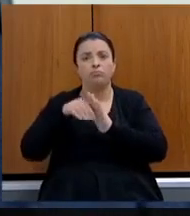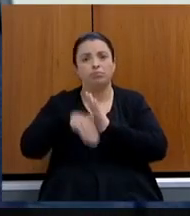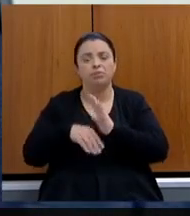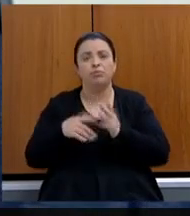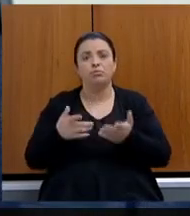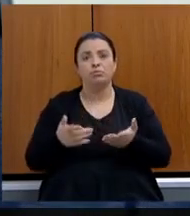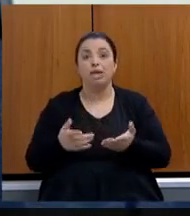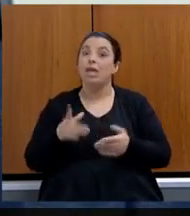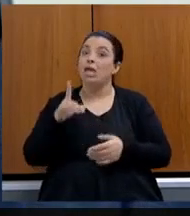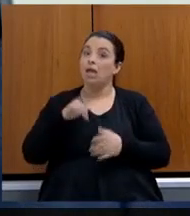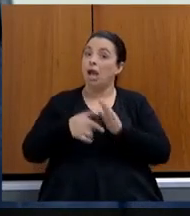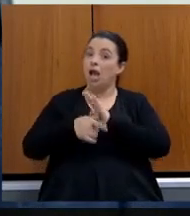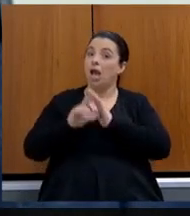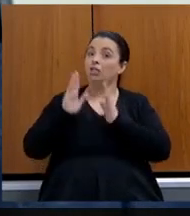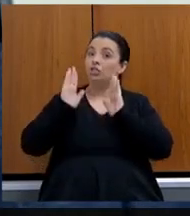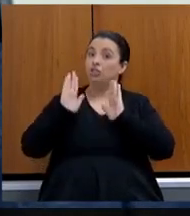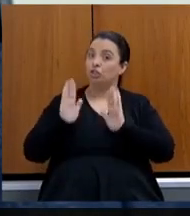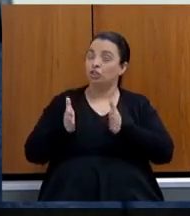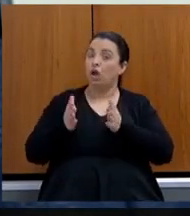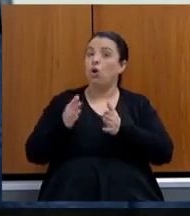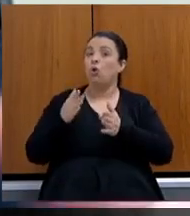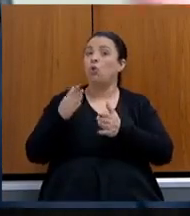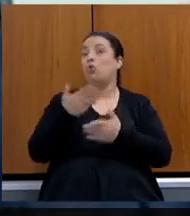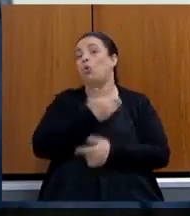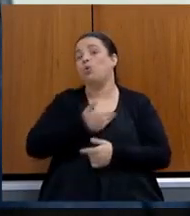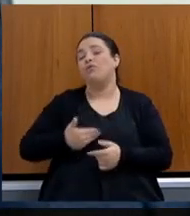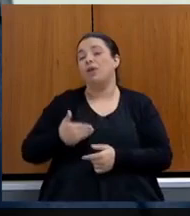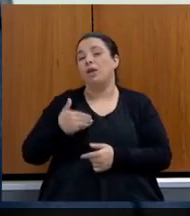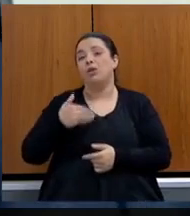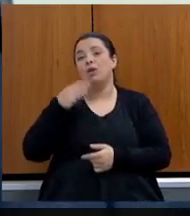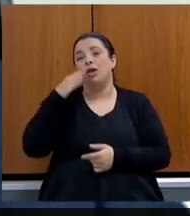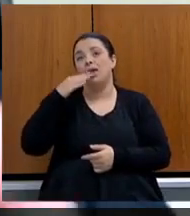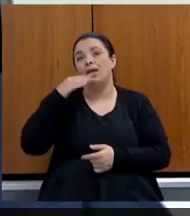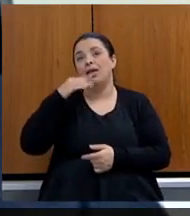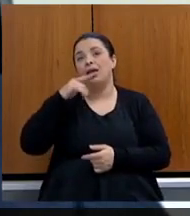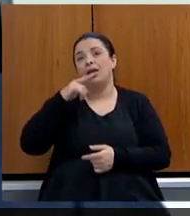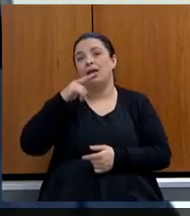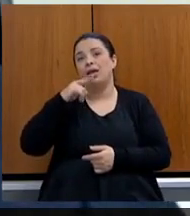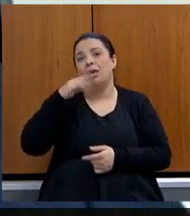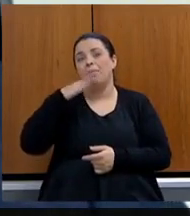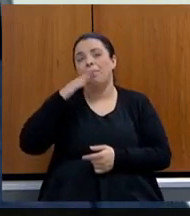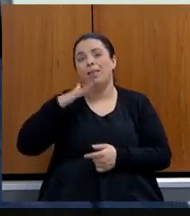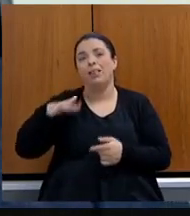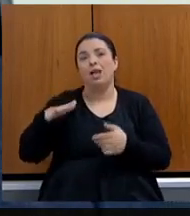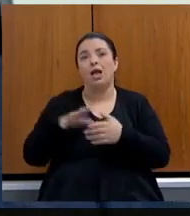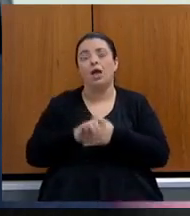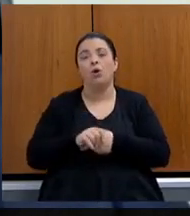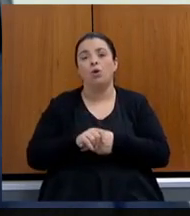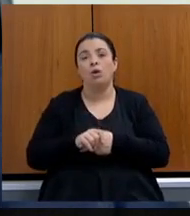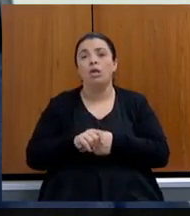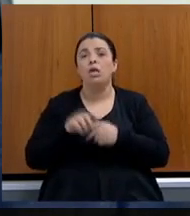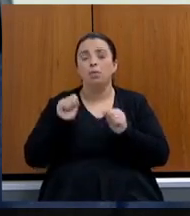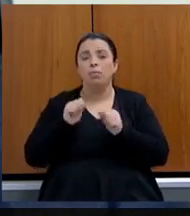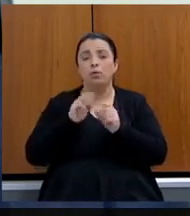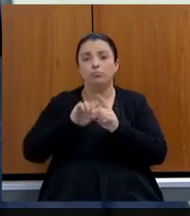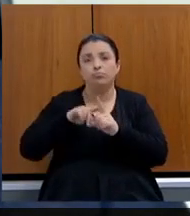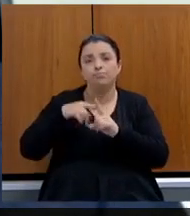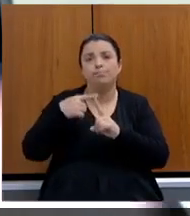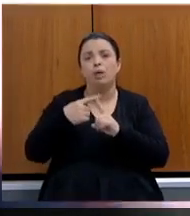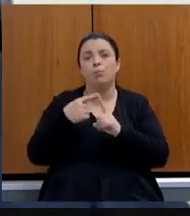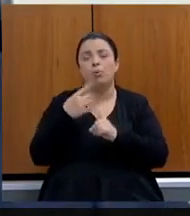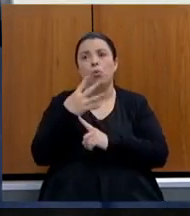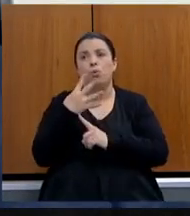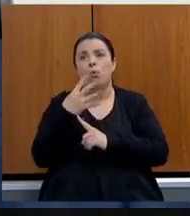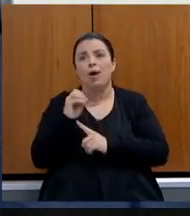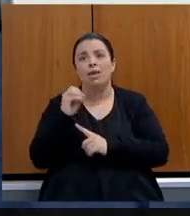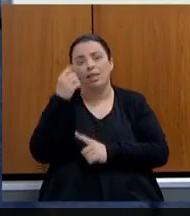junto ao governo Pimentel para que Ele pudesse passar para 40 horas para o pesquisa e extensão né que